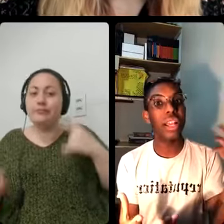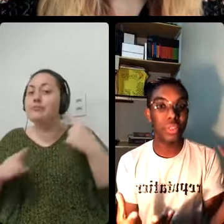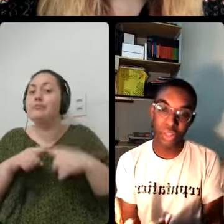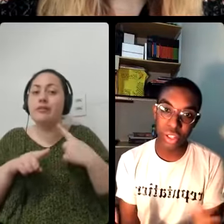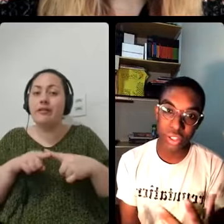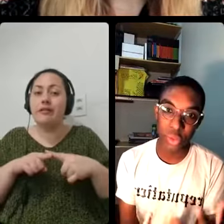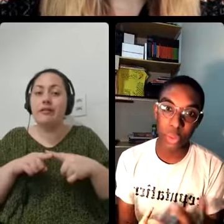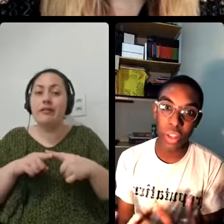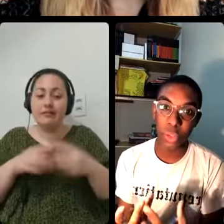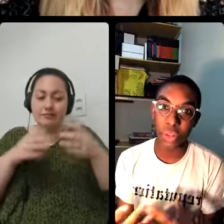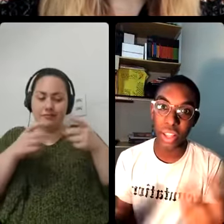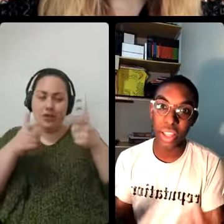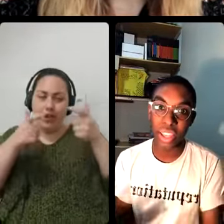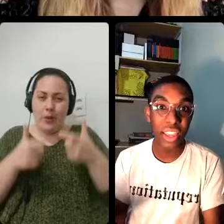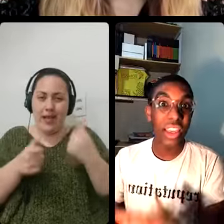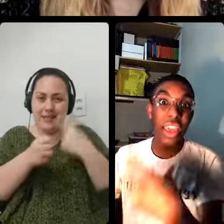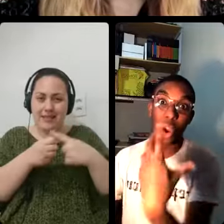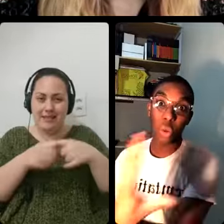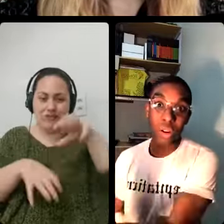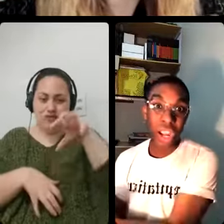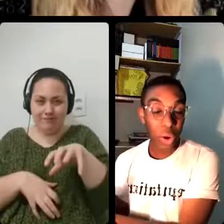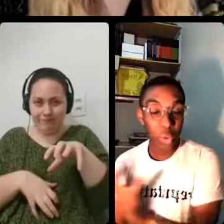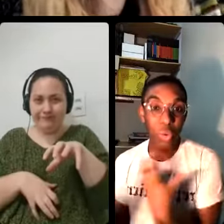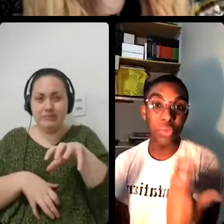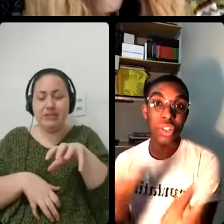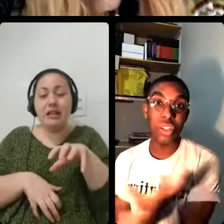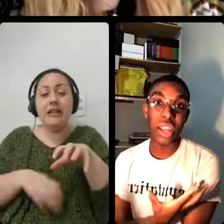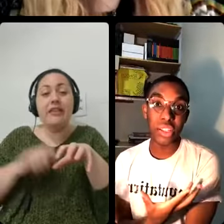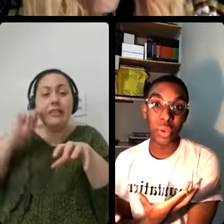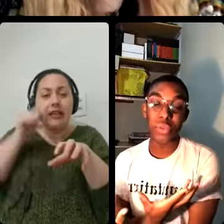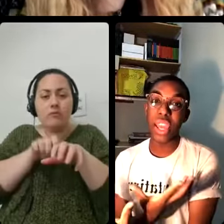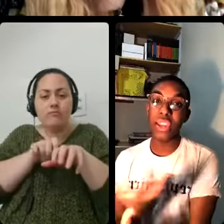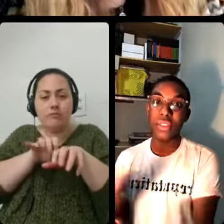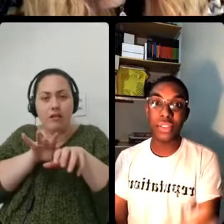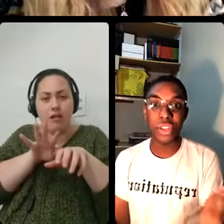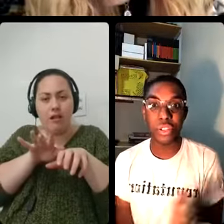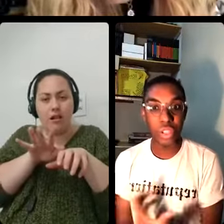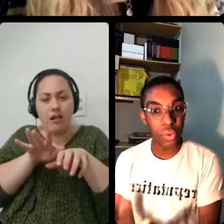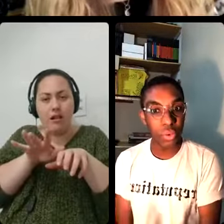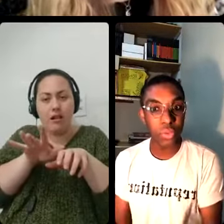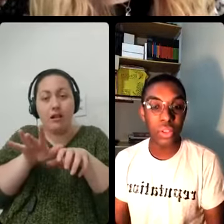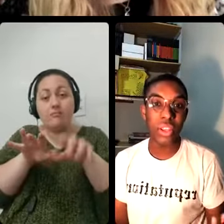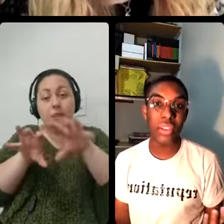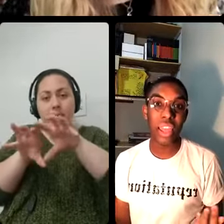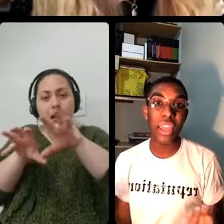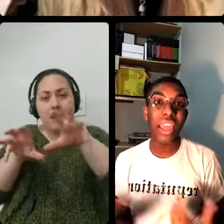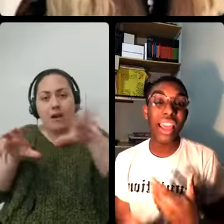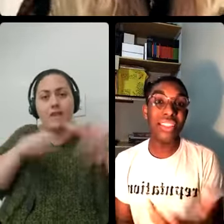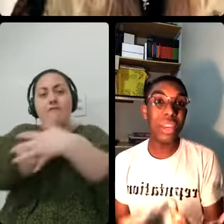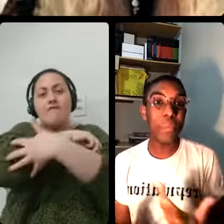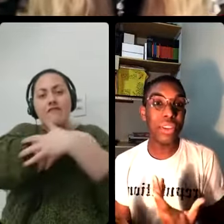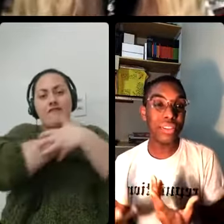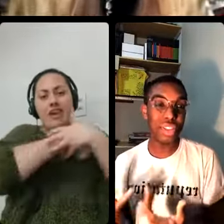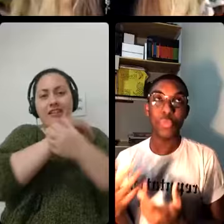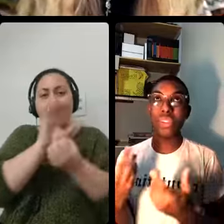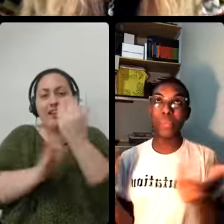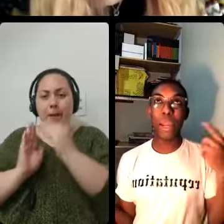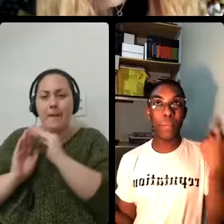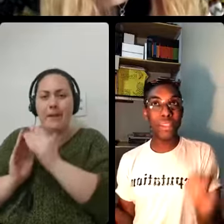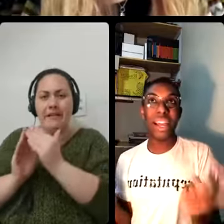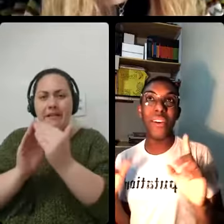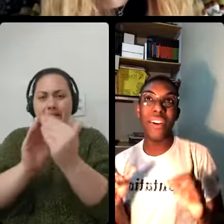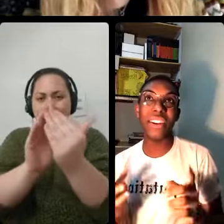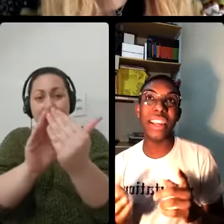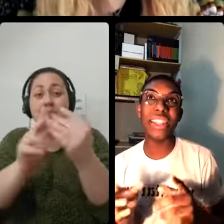começam a surgir nesses momentos, porque daí é um local onde eles conseguem se sentir seguros, né? É sempre, a gente pensa,